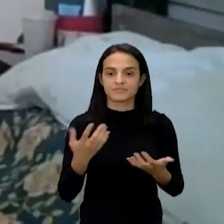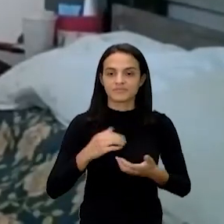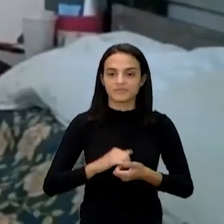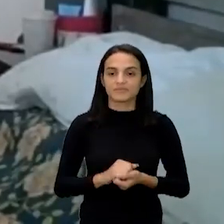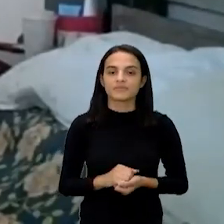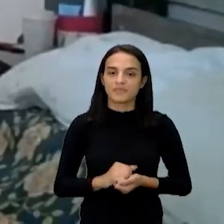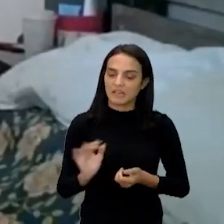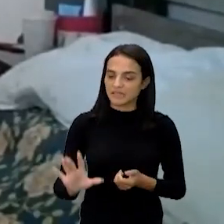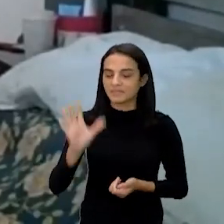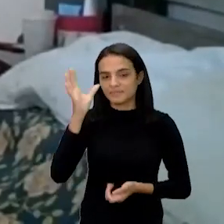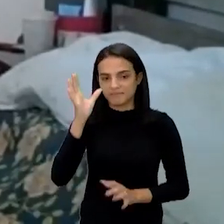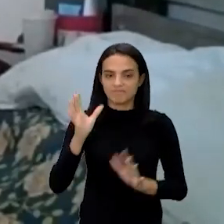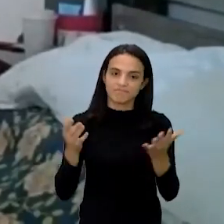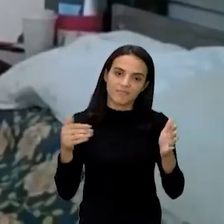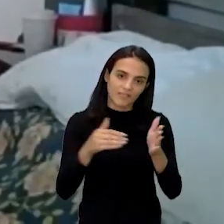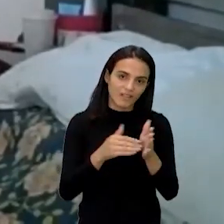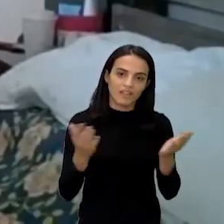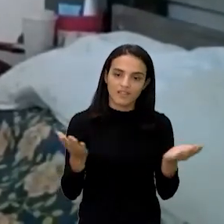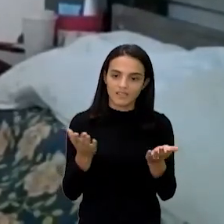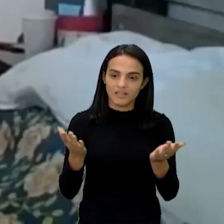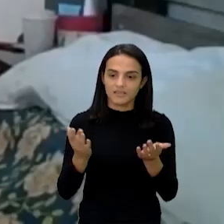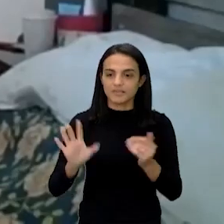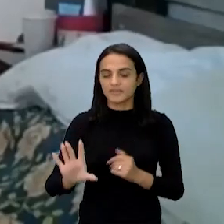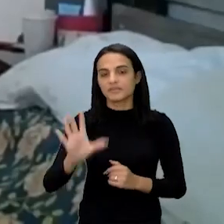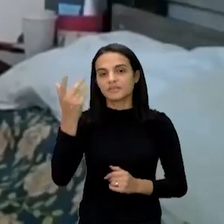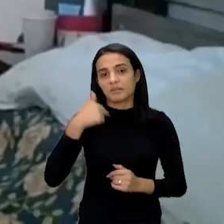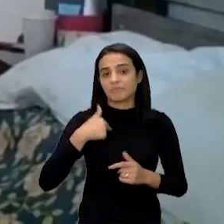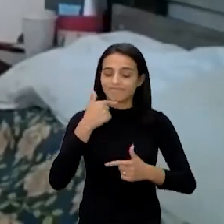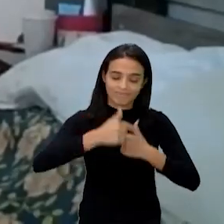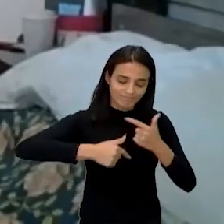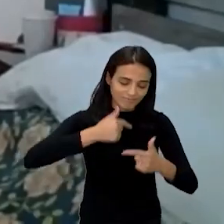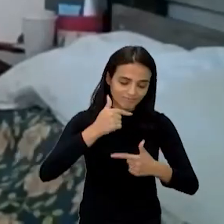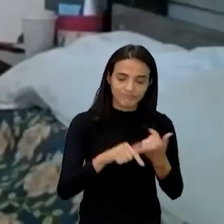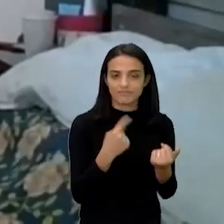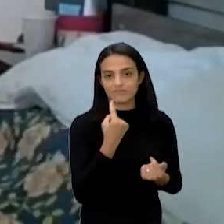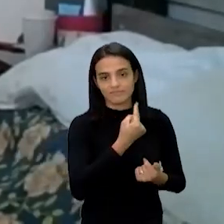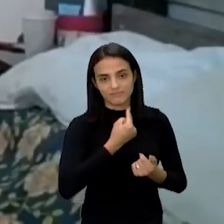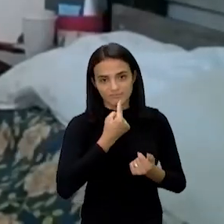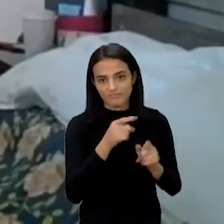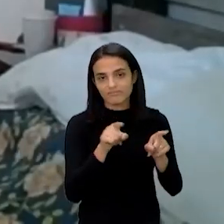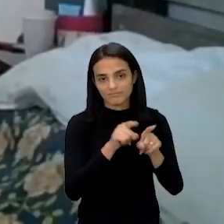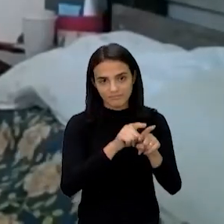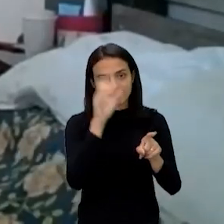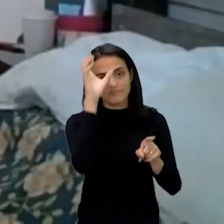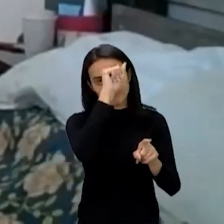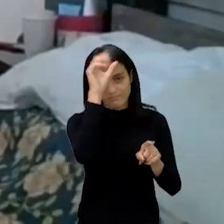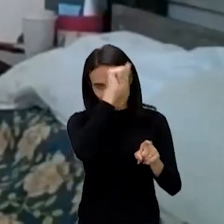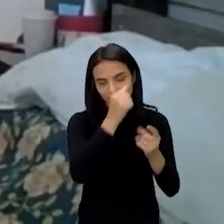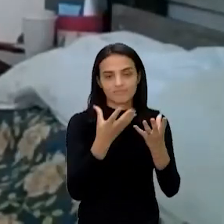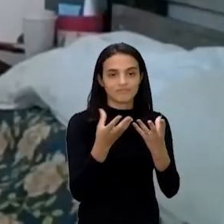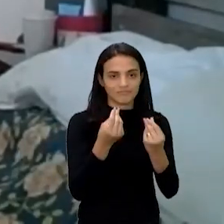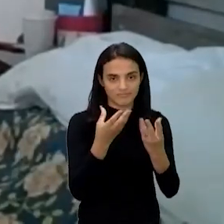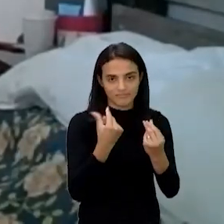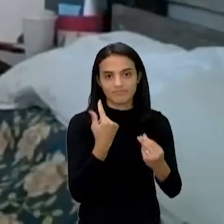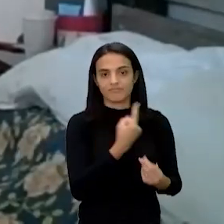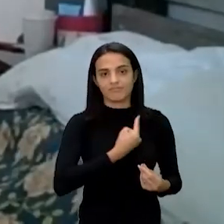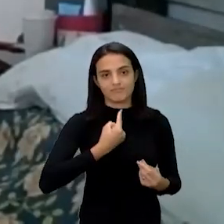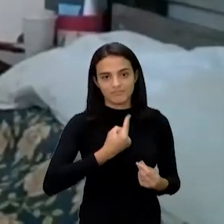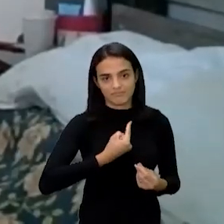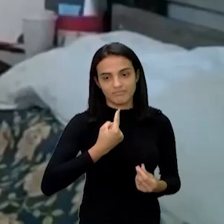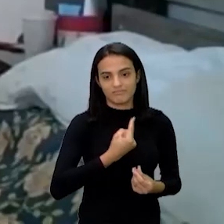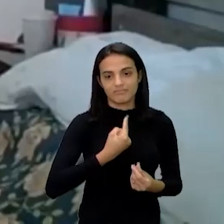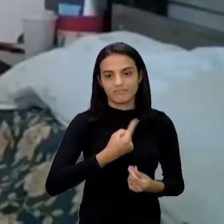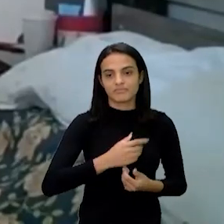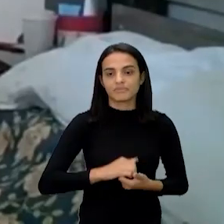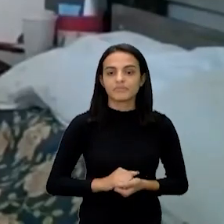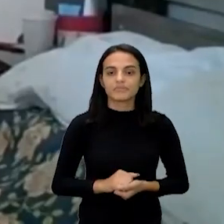que aconteceu, e assim que acontece até hoje, né? Eu trabalho muito sozinho, aprendo muito sozinho, com o uso de livros, é claro que